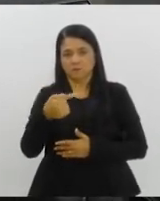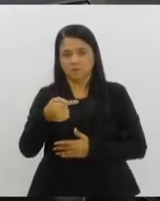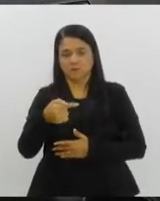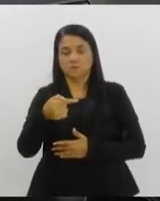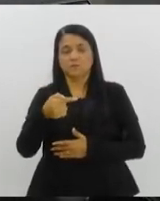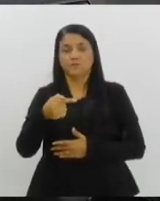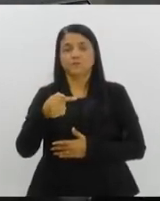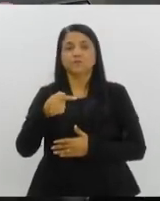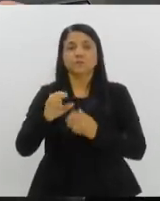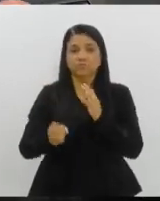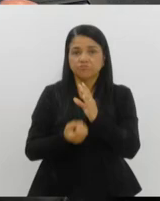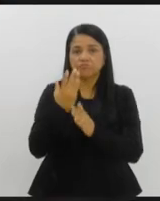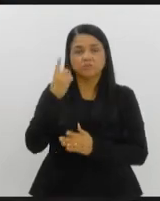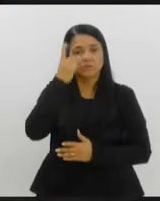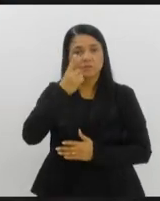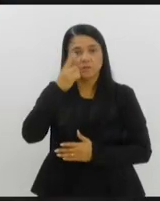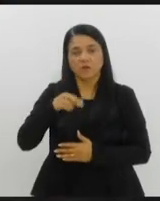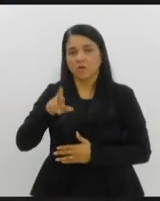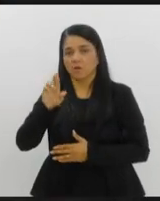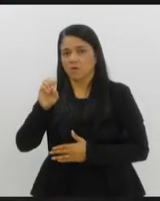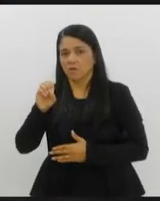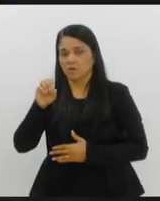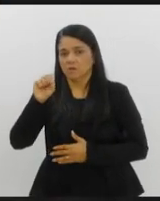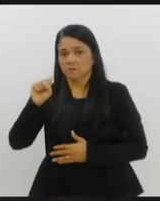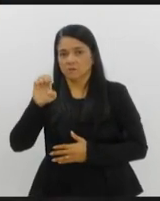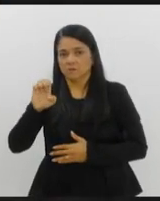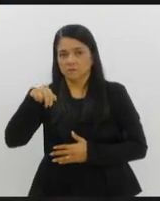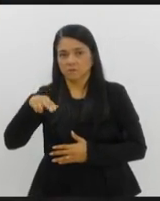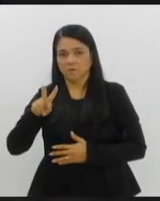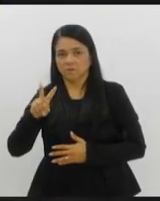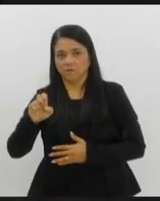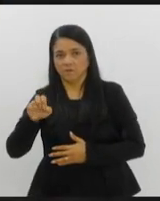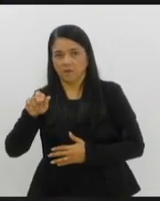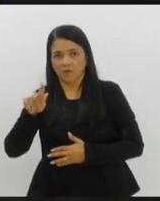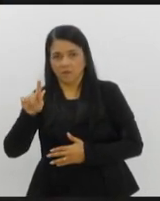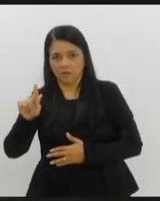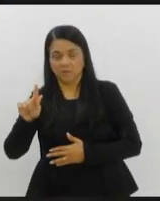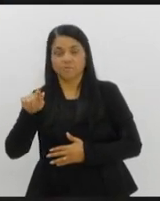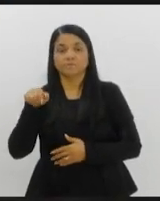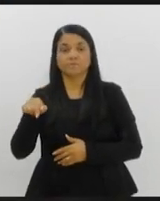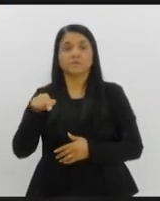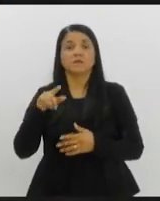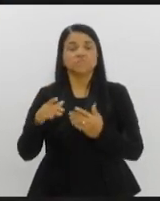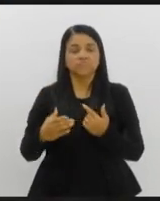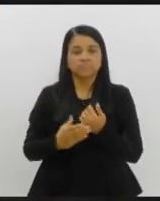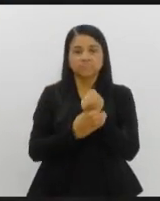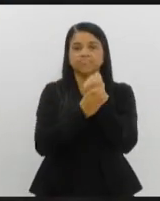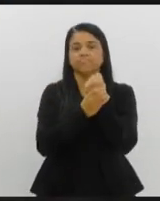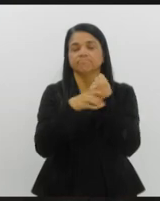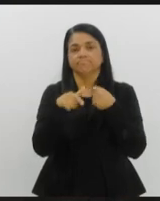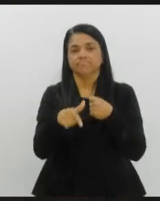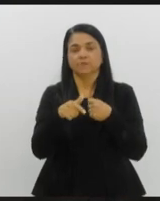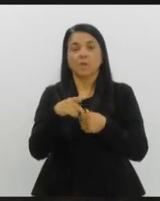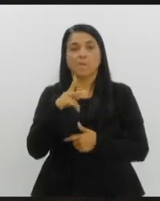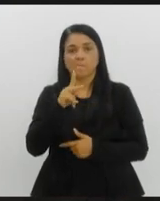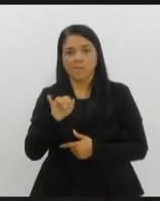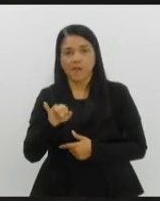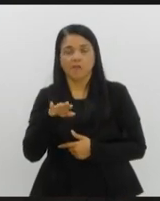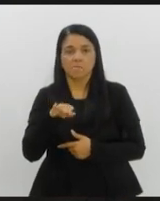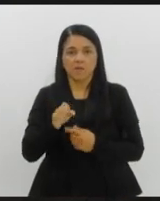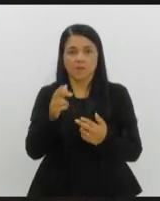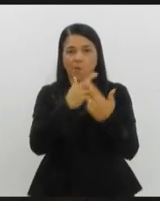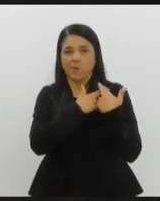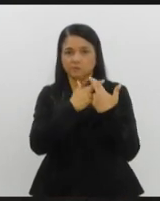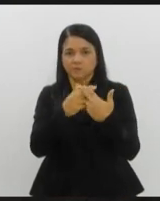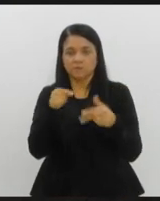de autoria do deputado Rosenberg Reis, que dispõe sobre a garantia aos pais ou responsáveis de pessoas